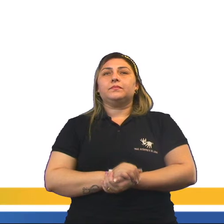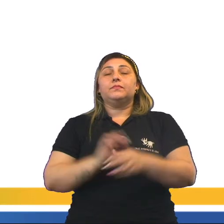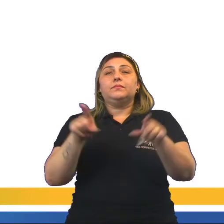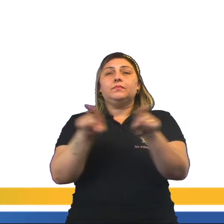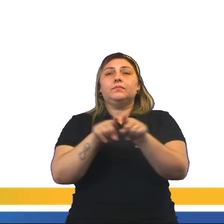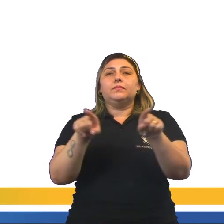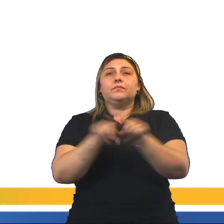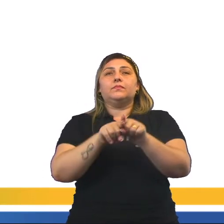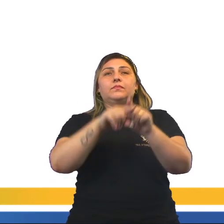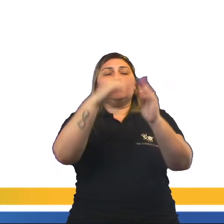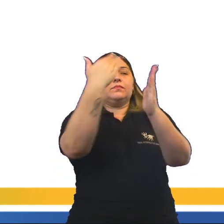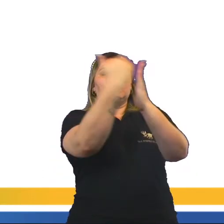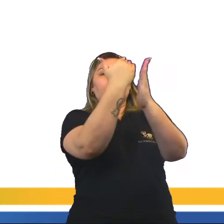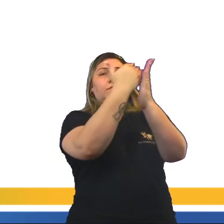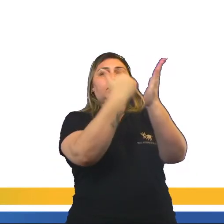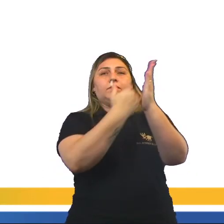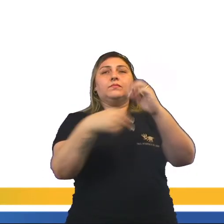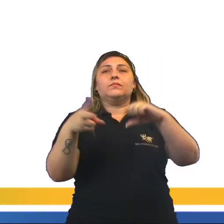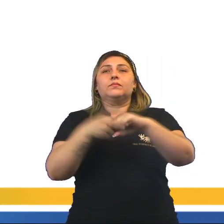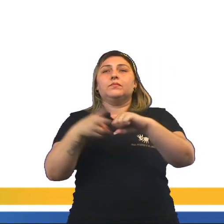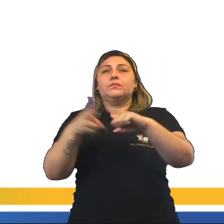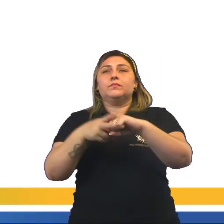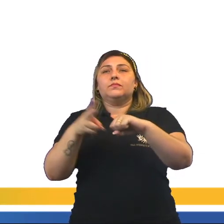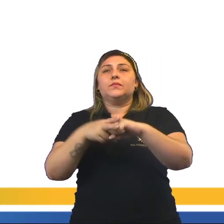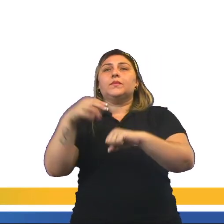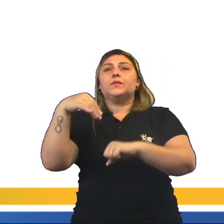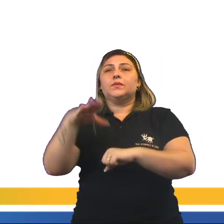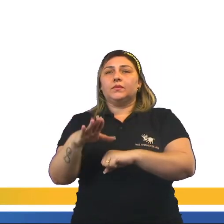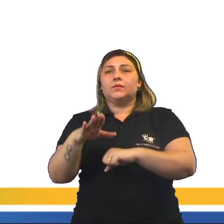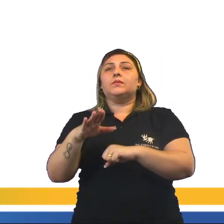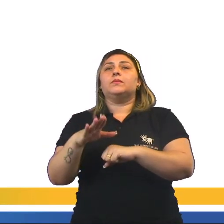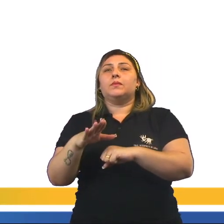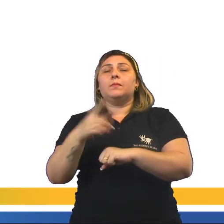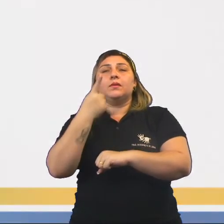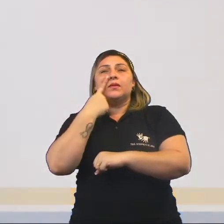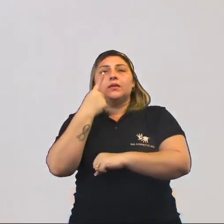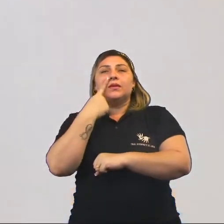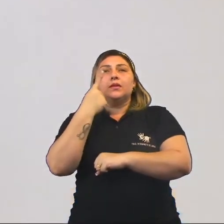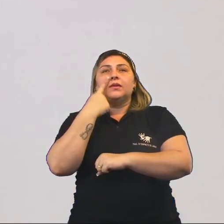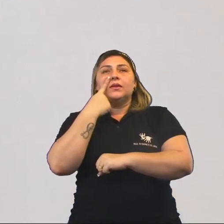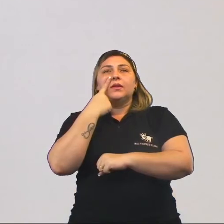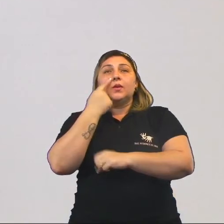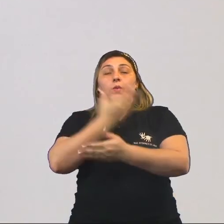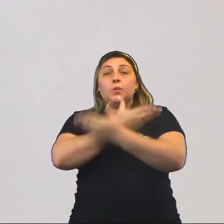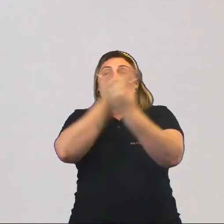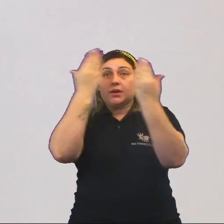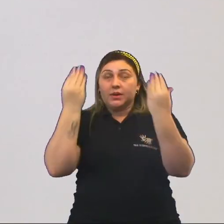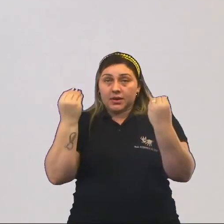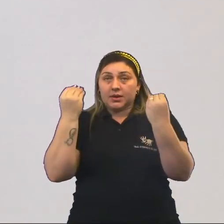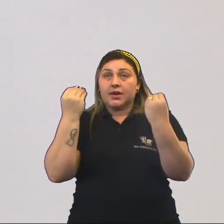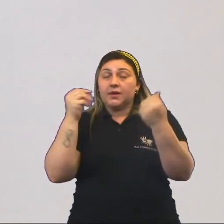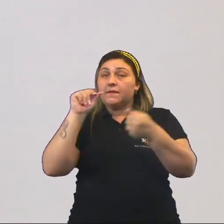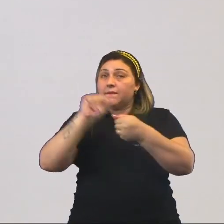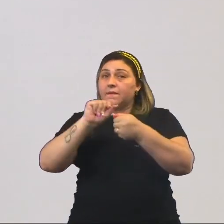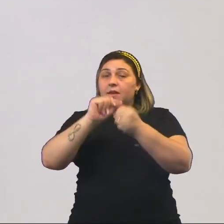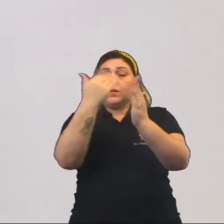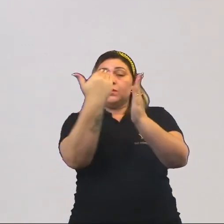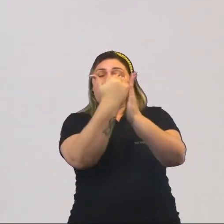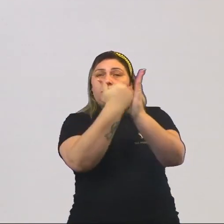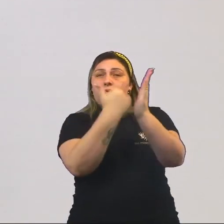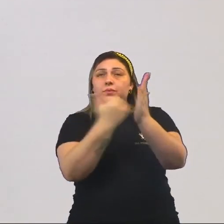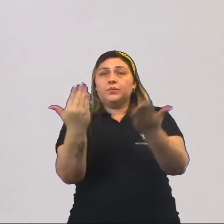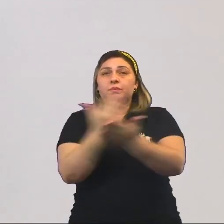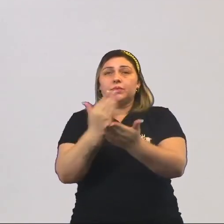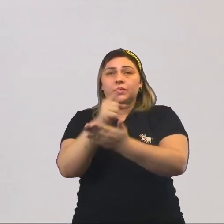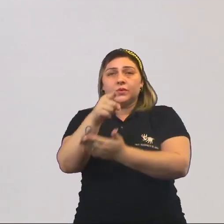Aí também tem uma lista com os verbos irregulares, os mais comuns, para vocês observarem. Não esqueçam, pessoal, de fazer uma lista no